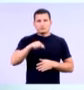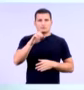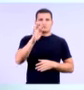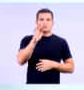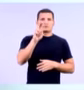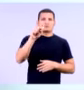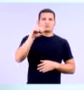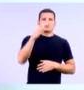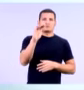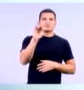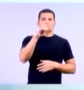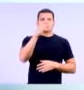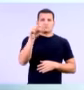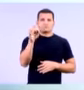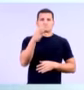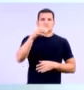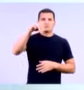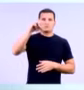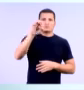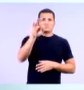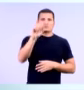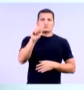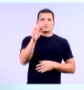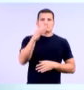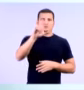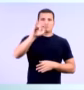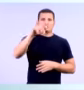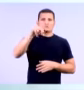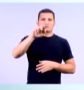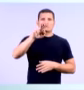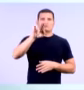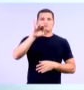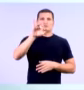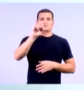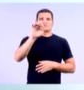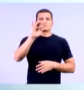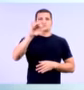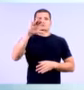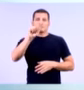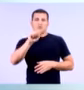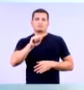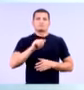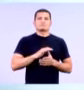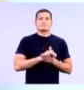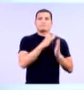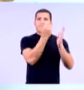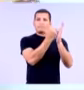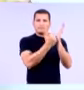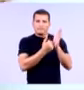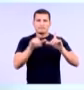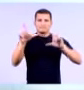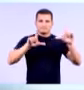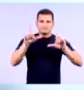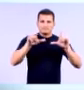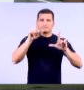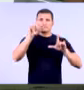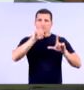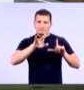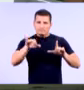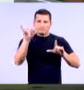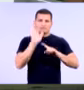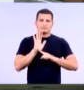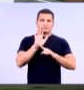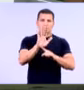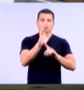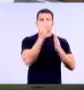função metalinguística. Um programa de TV que vai apresentar sobre os programas da TV. Tem até um